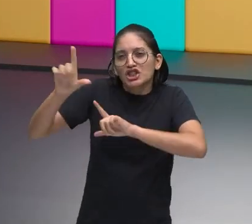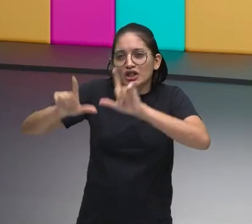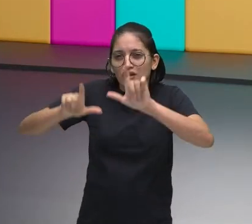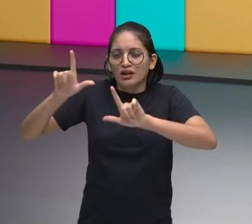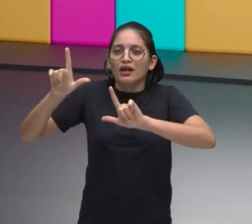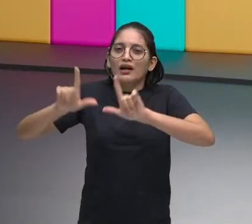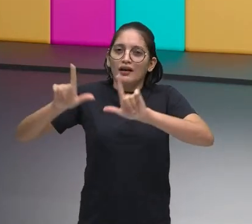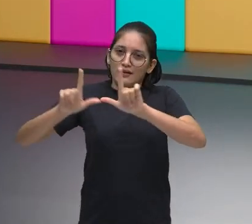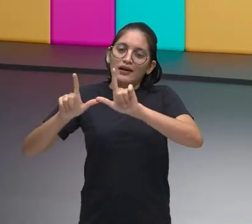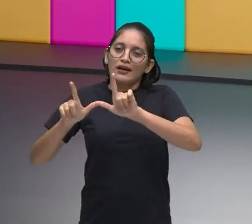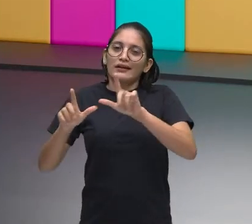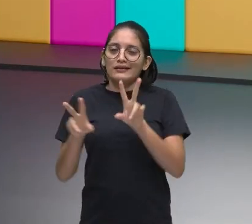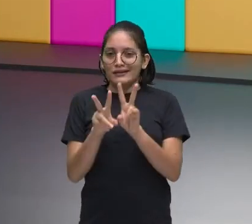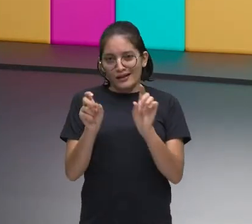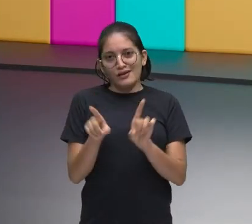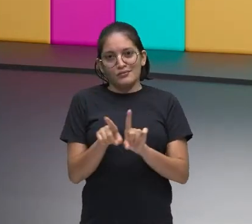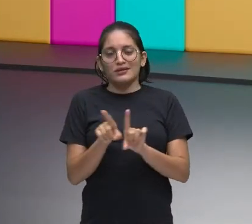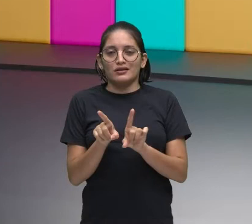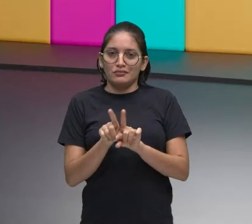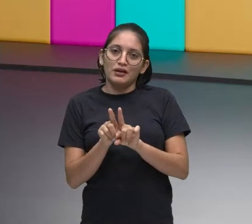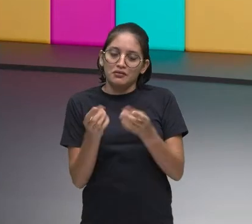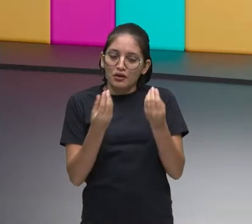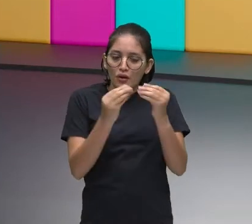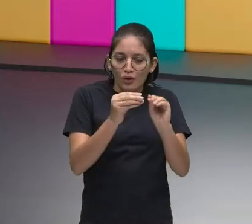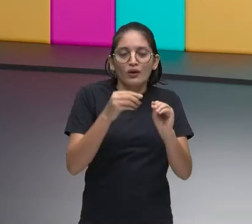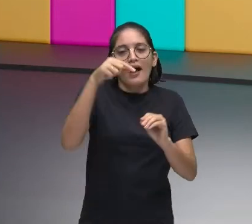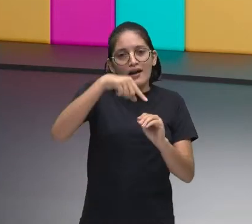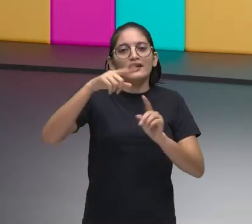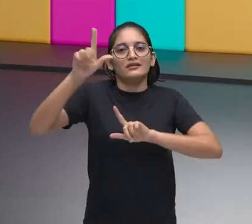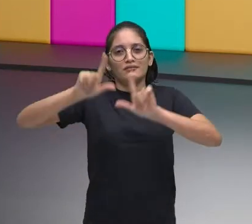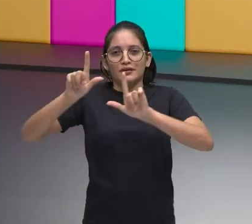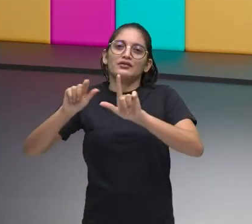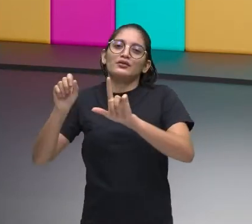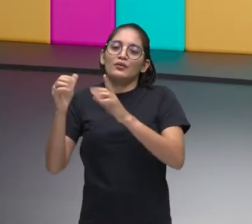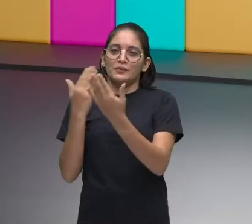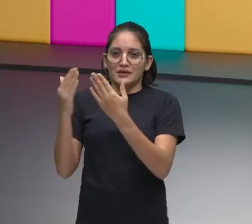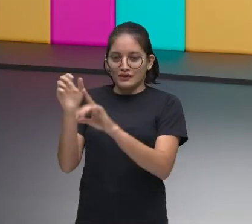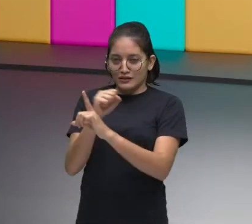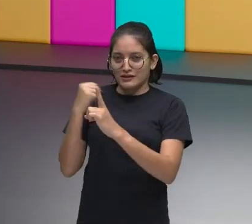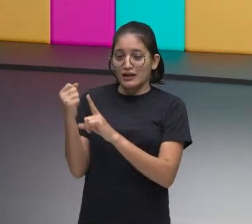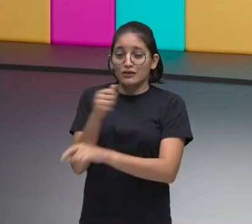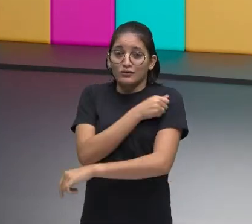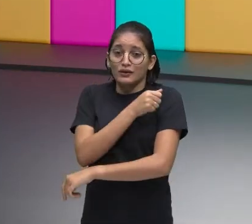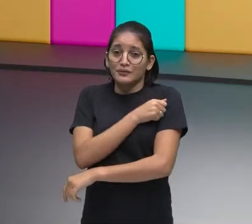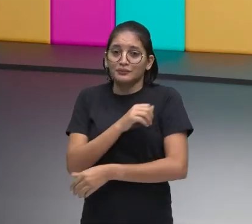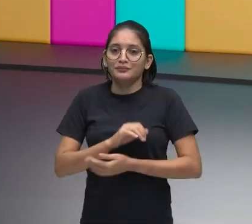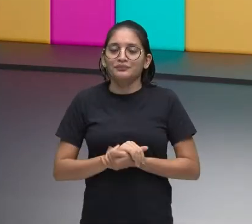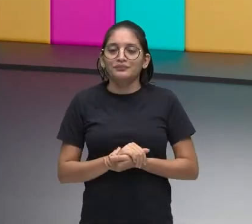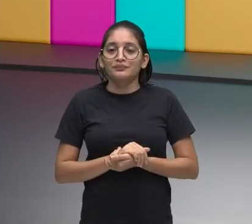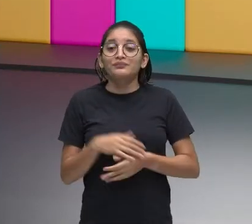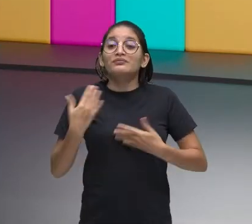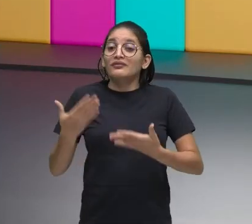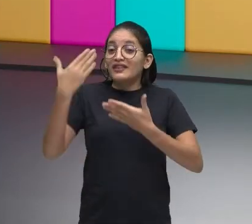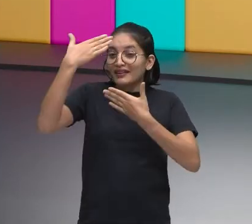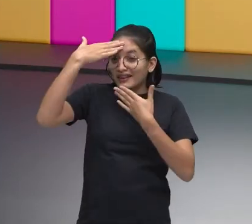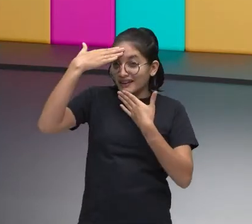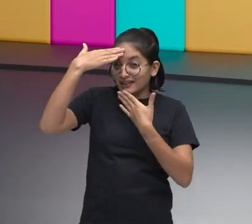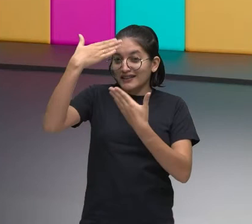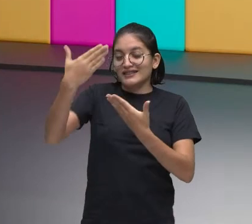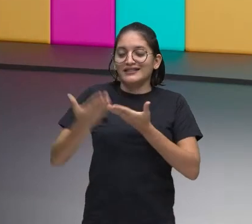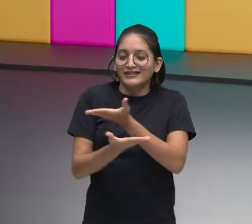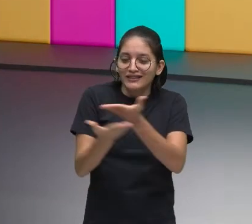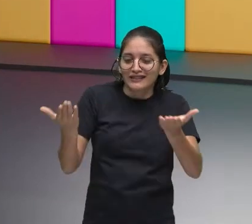que você gostaria de ver aqui no nosso programa psicossocial do aluno. Então aqui a nossa gratidão